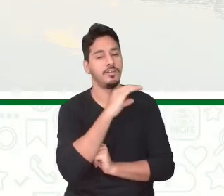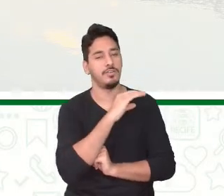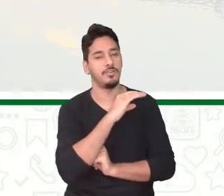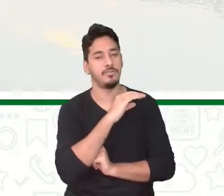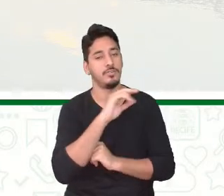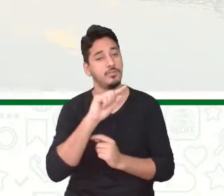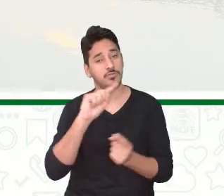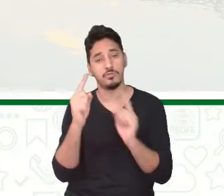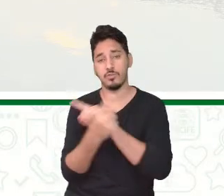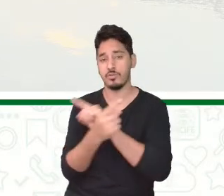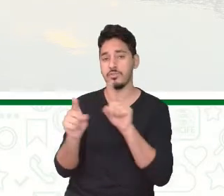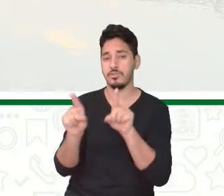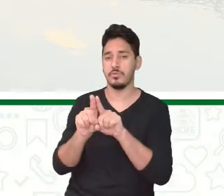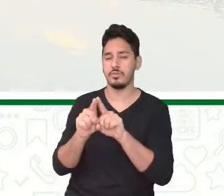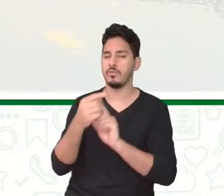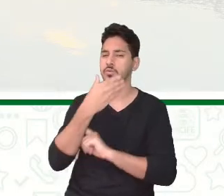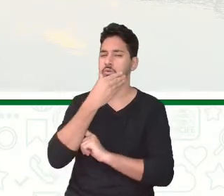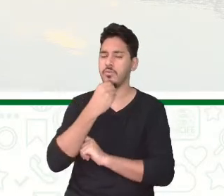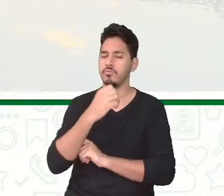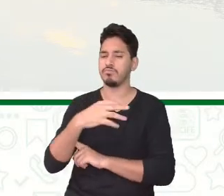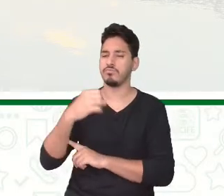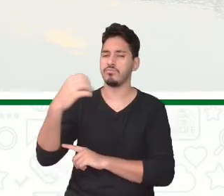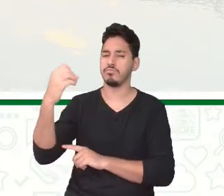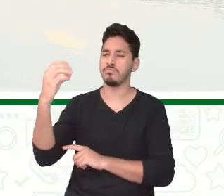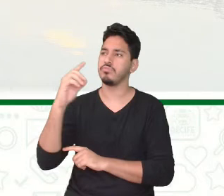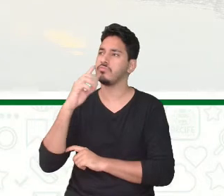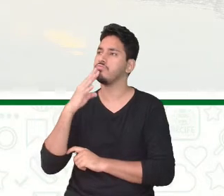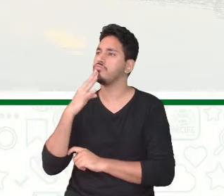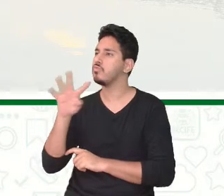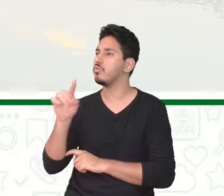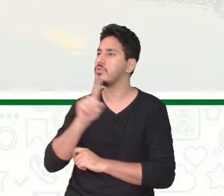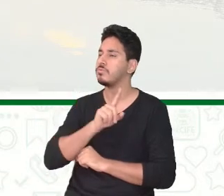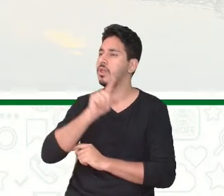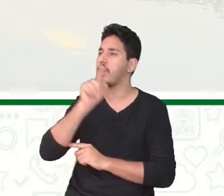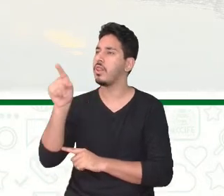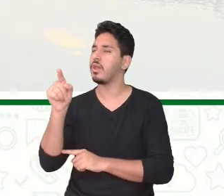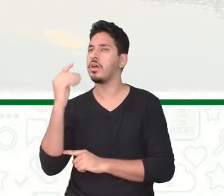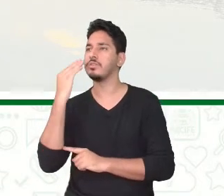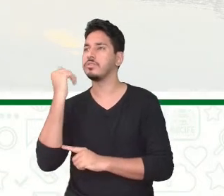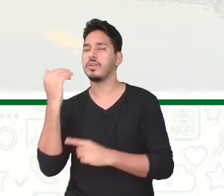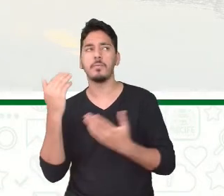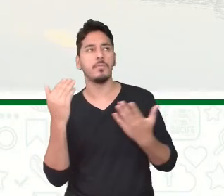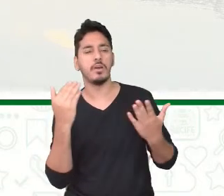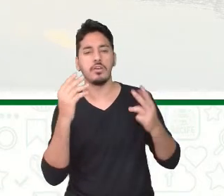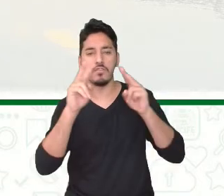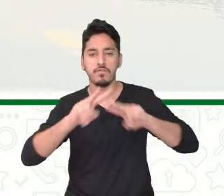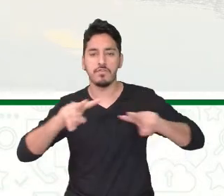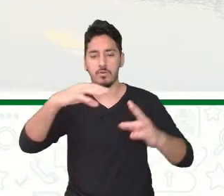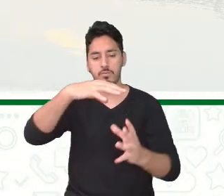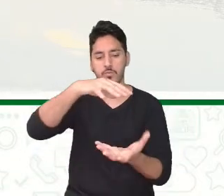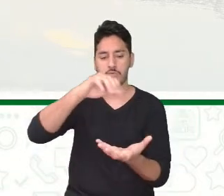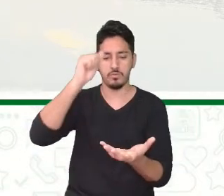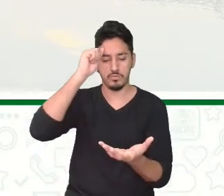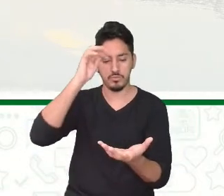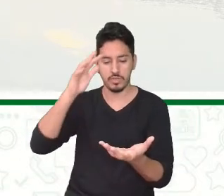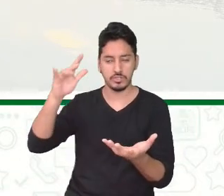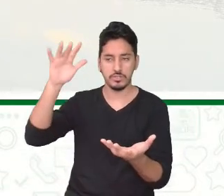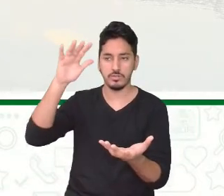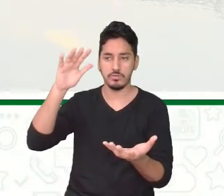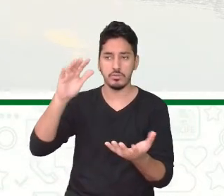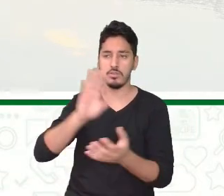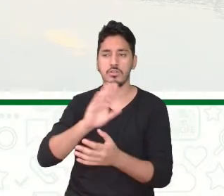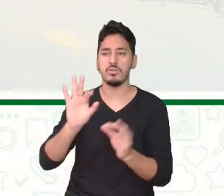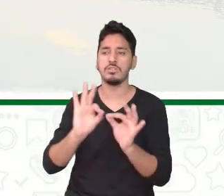O homem precisa viajar para lugares que não conhece para quebrar essa arrogância que nos faz ver o mundo como o imaginamos e